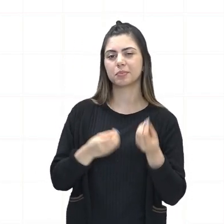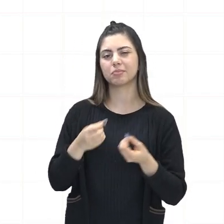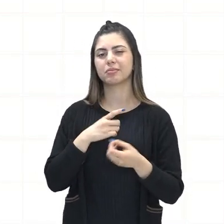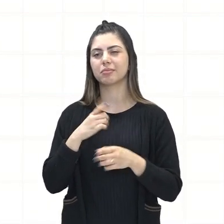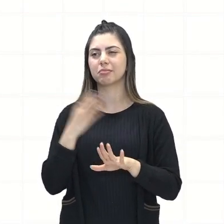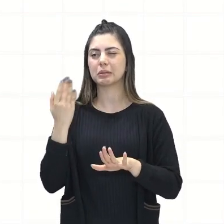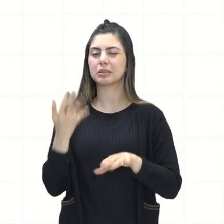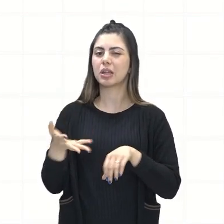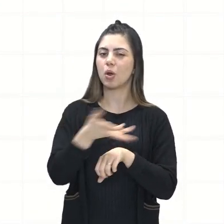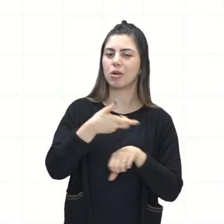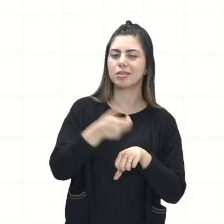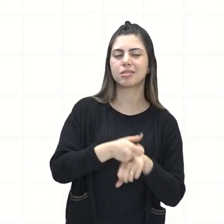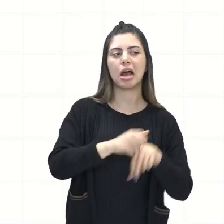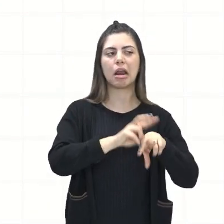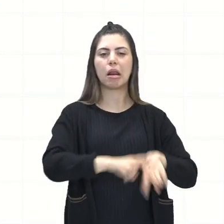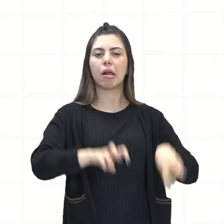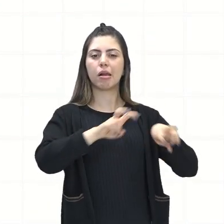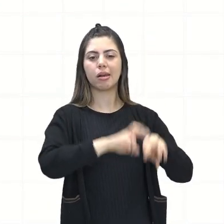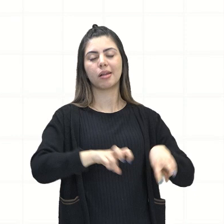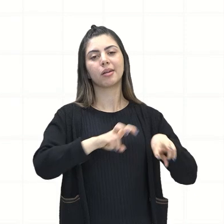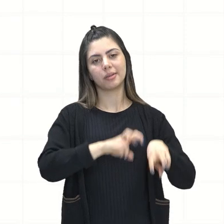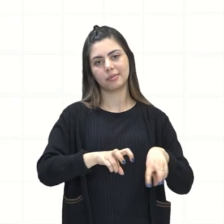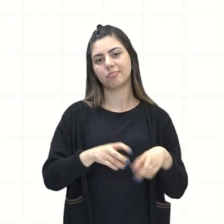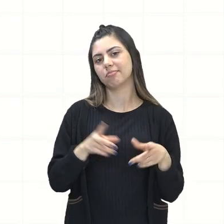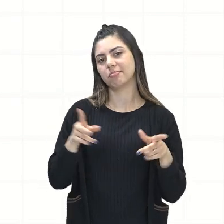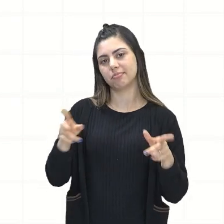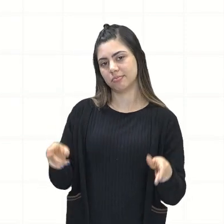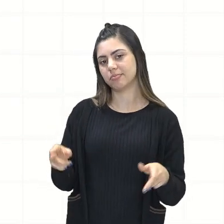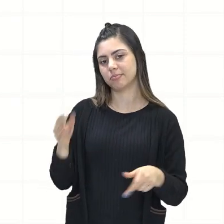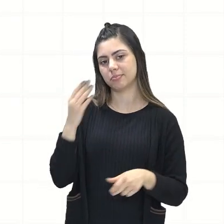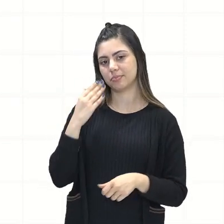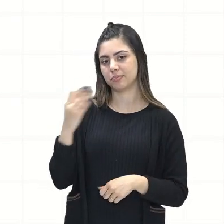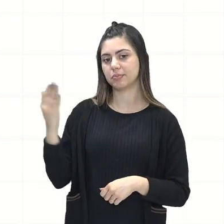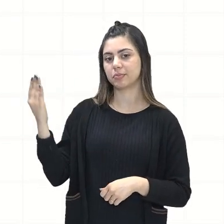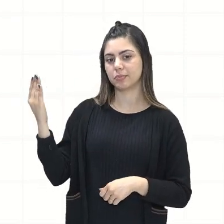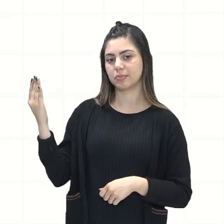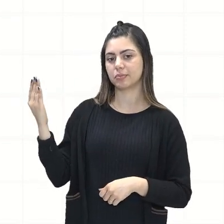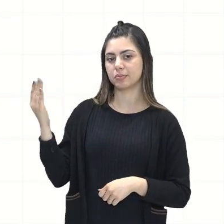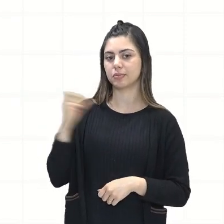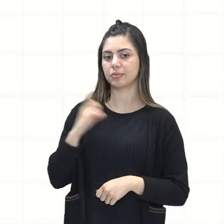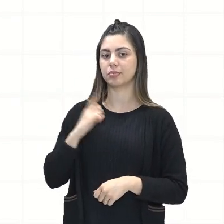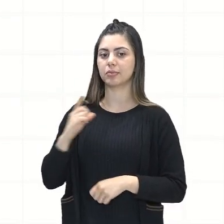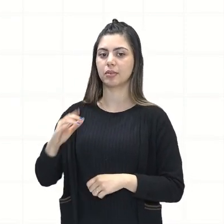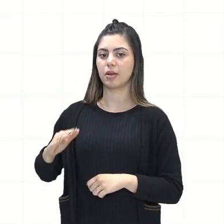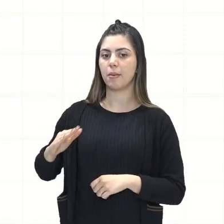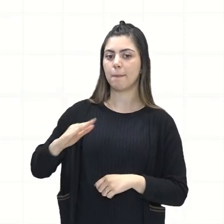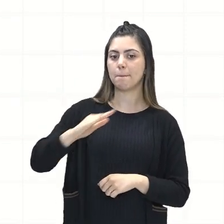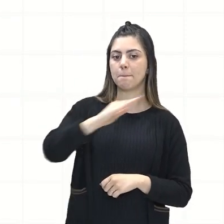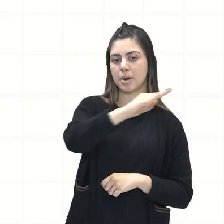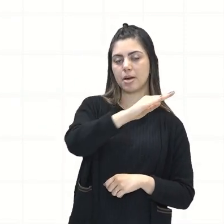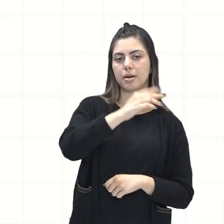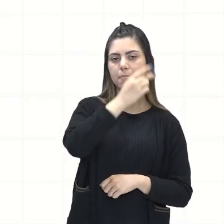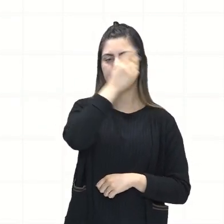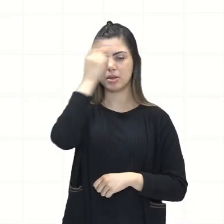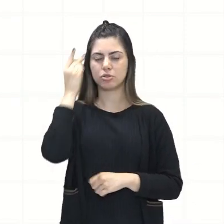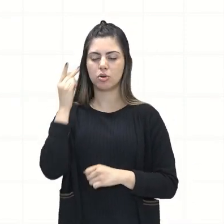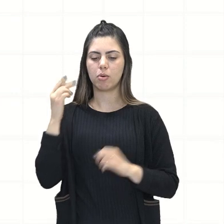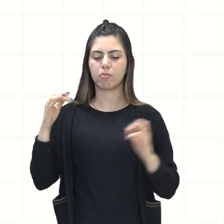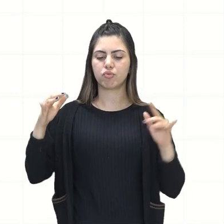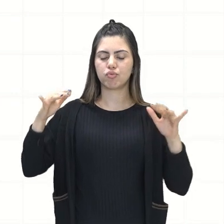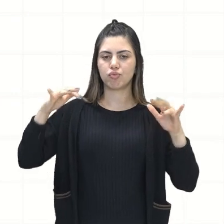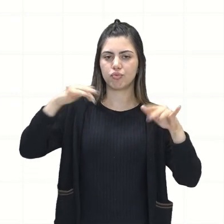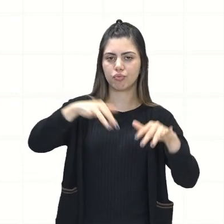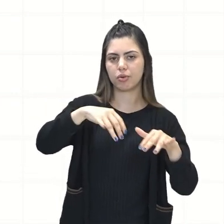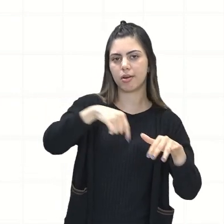colonizado, foi explorado nesse sentido aqui, né? A gente tem esse sentido aqui da ocupação brasileira, né?